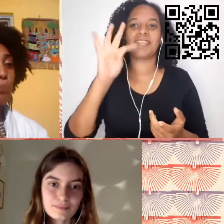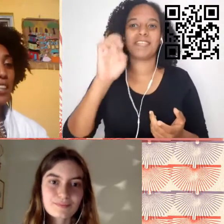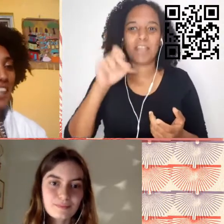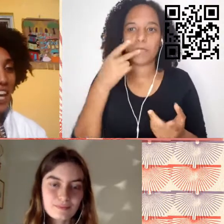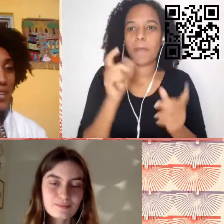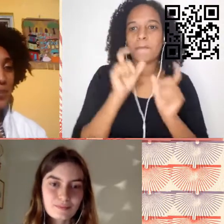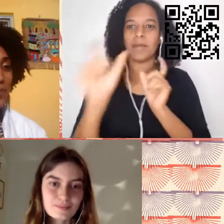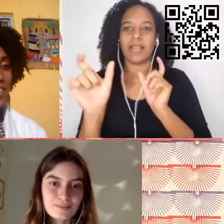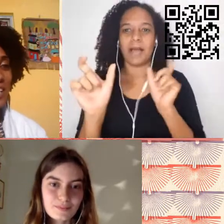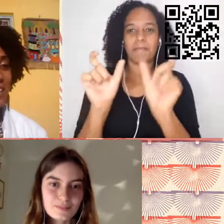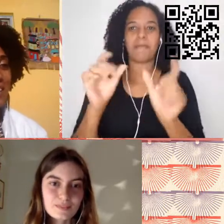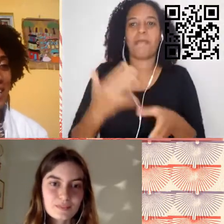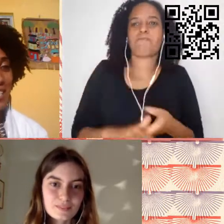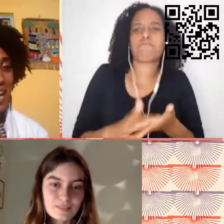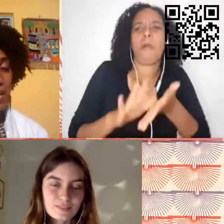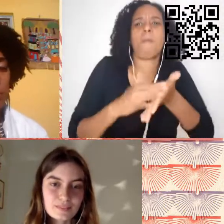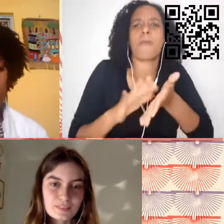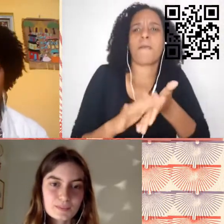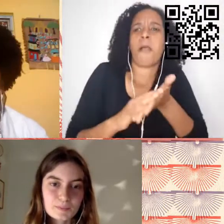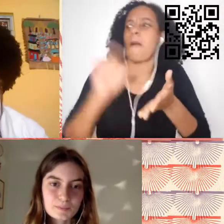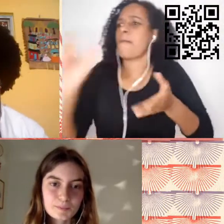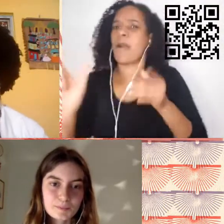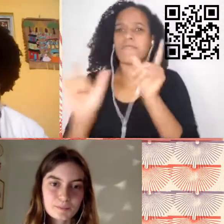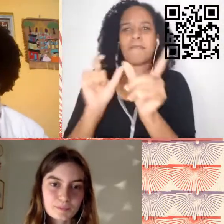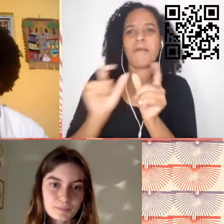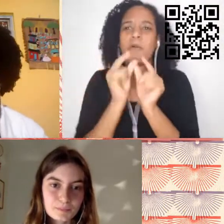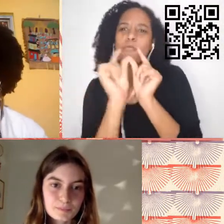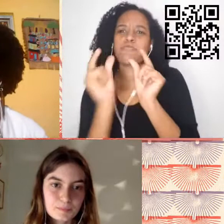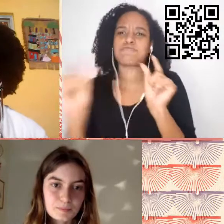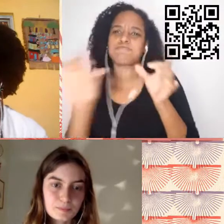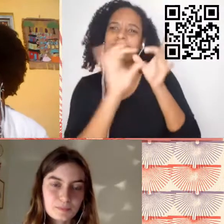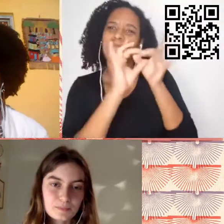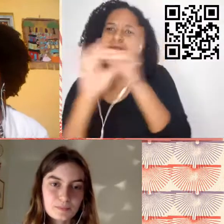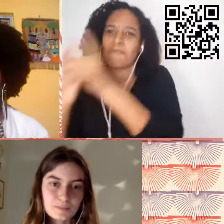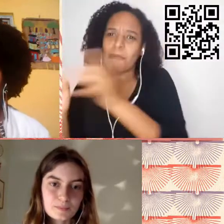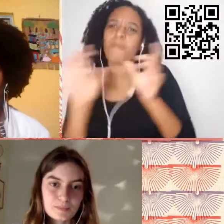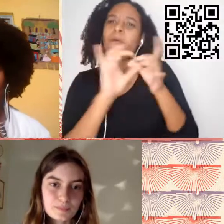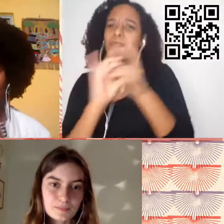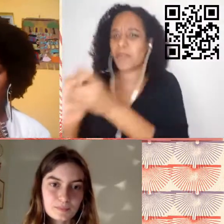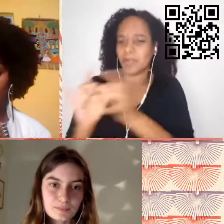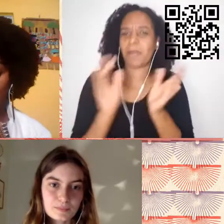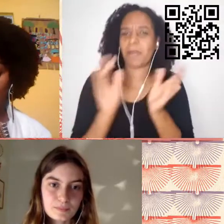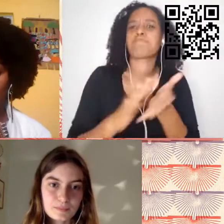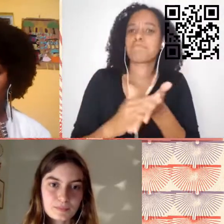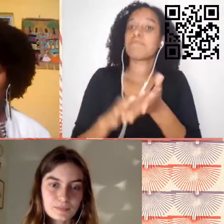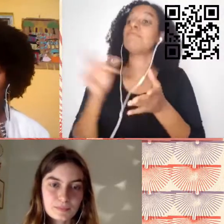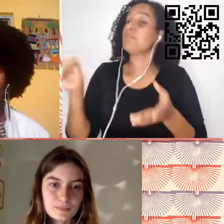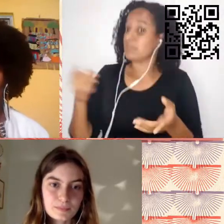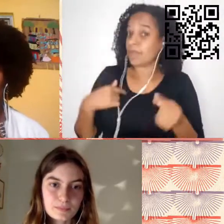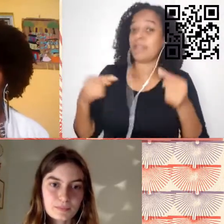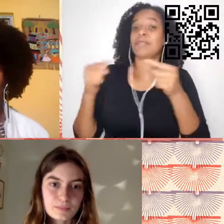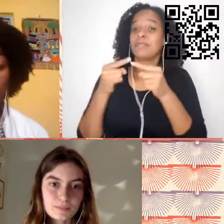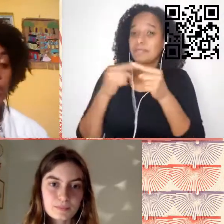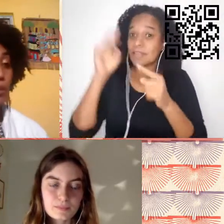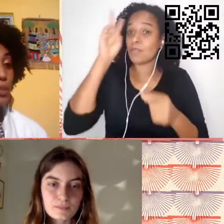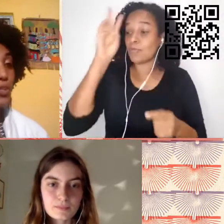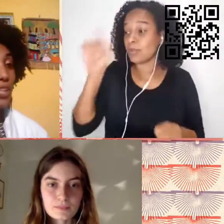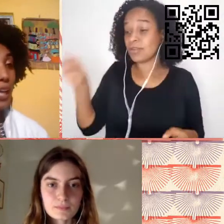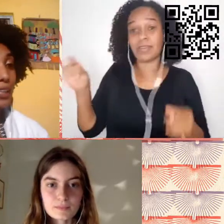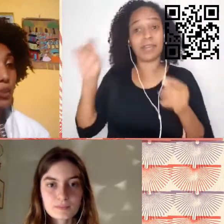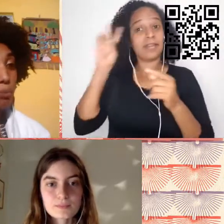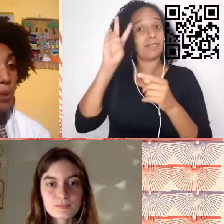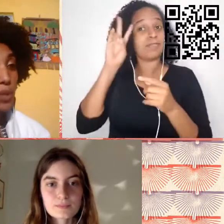em volta do pandeiro, trazia aí uma musicalidade. E essas histórias foram